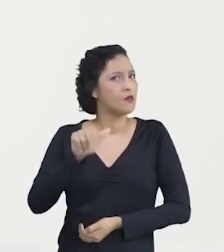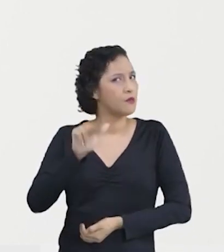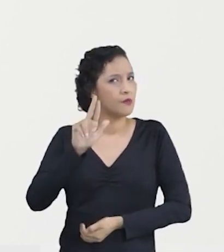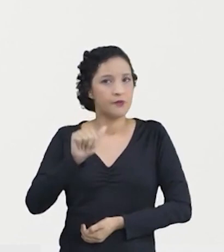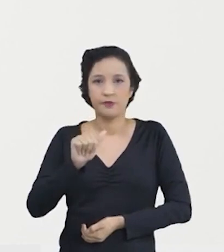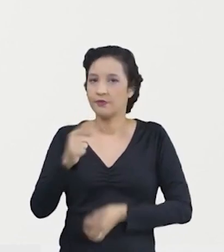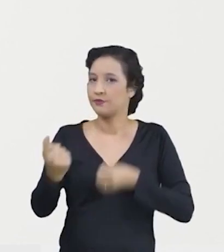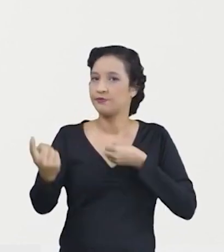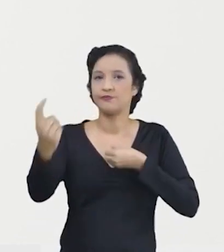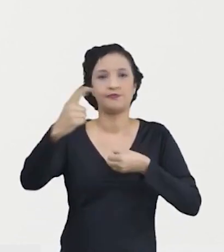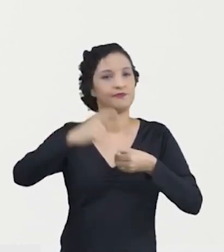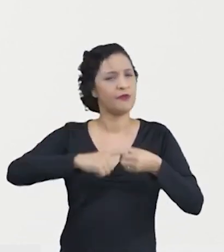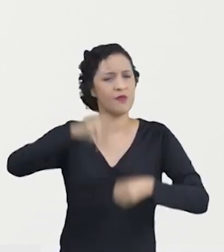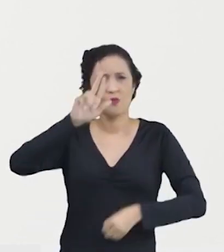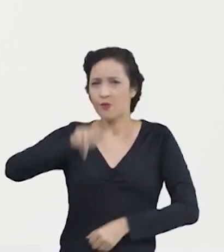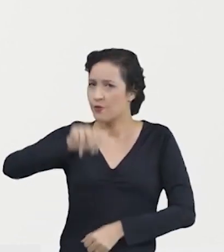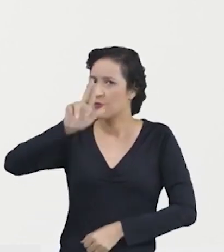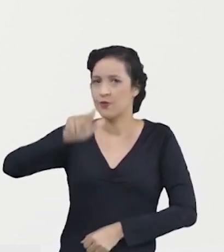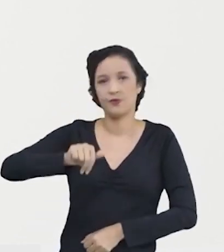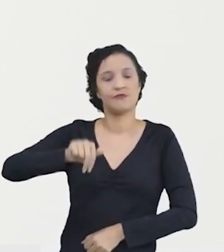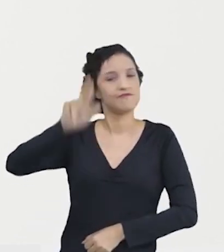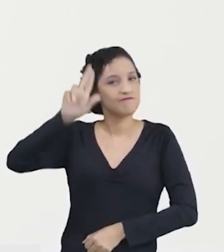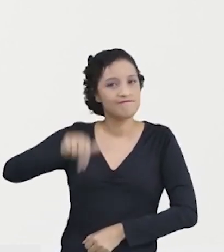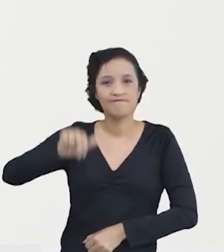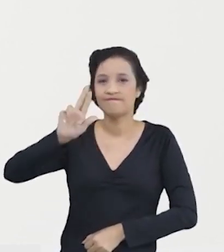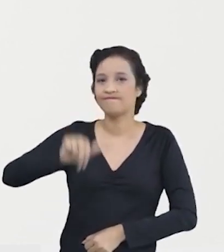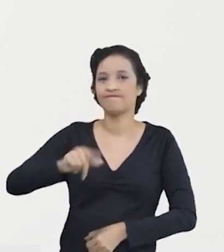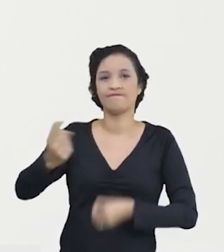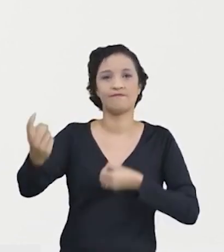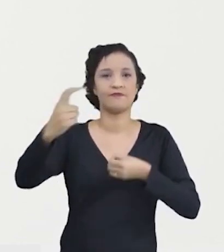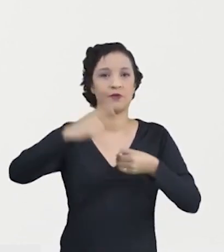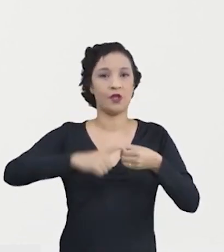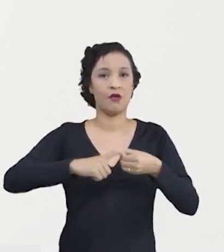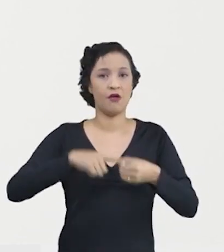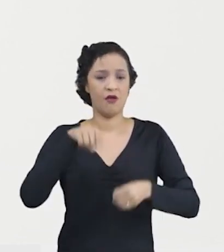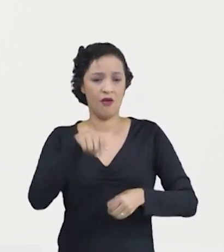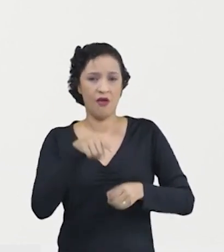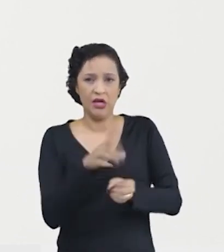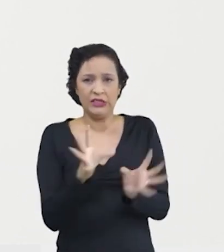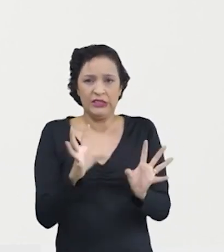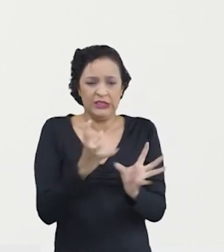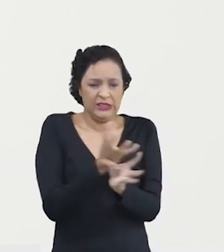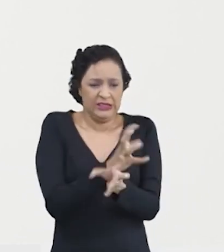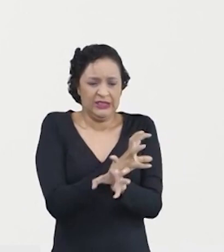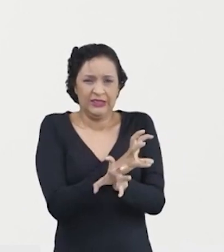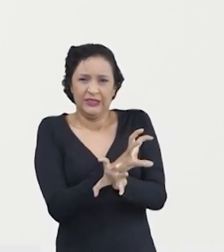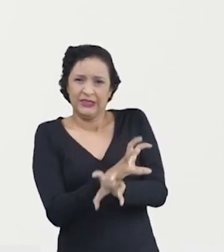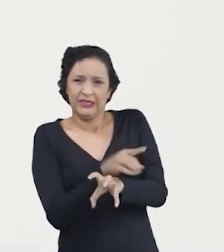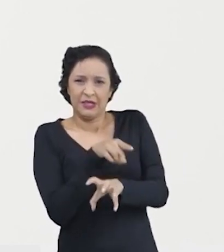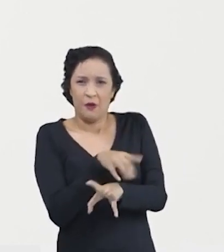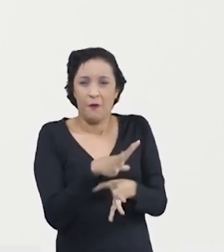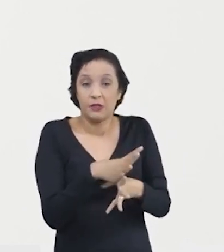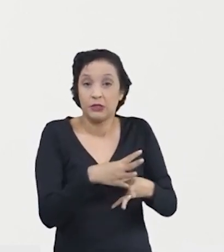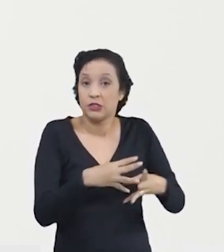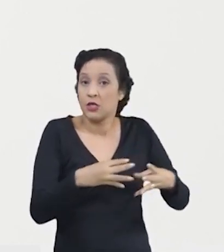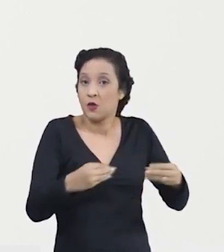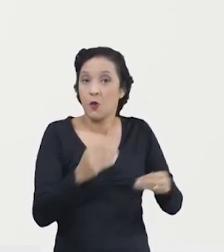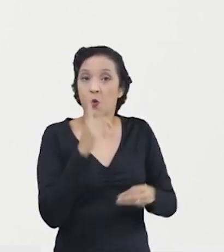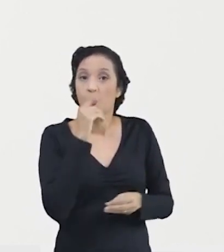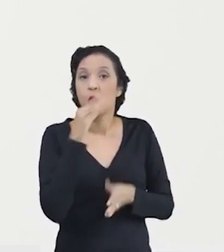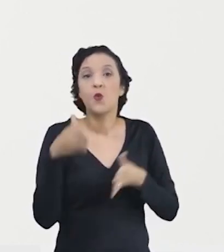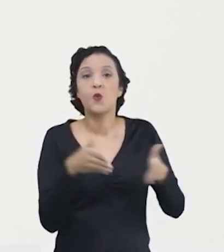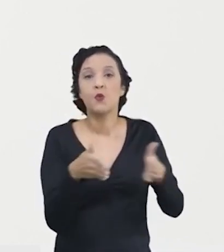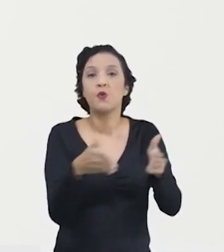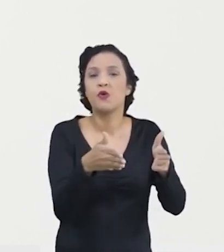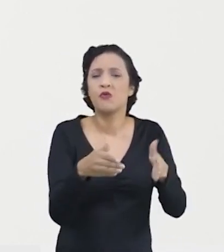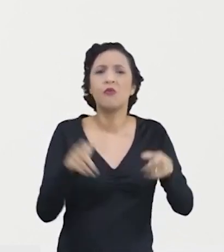nunca mais voltar. Virou deserto o meu torrão, meu rio secou, para